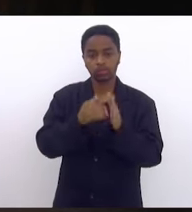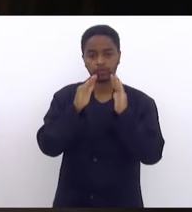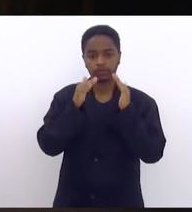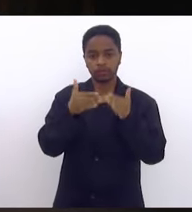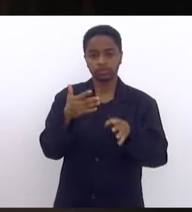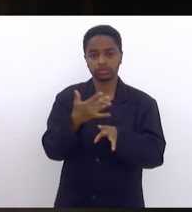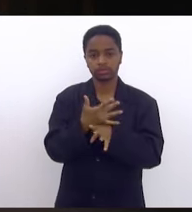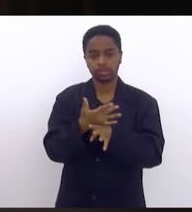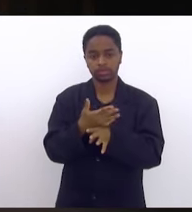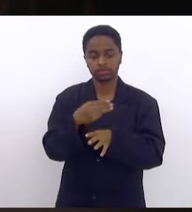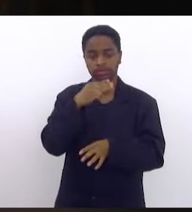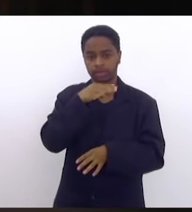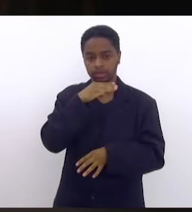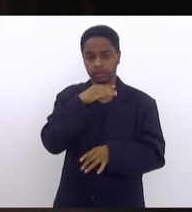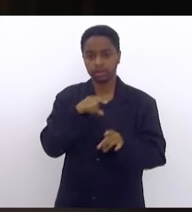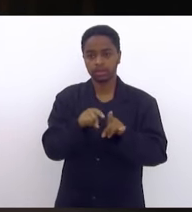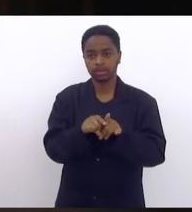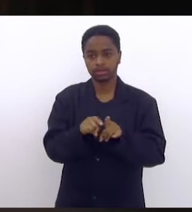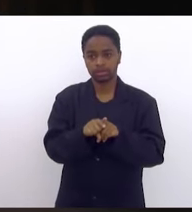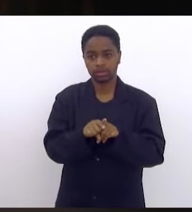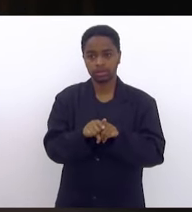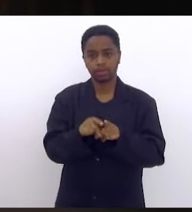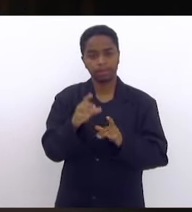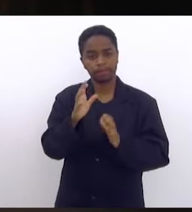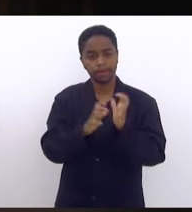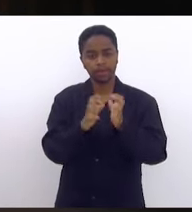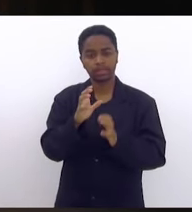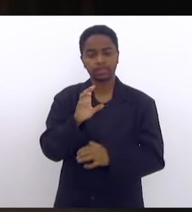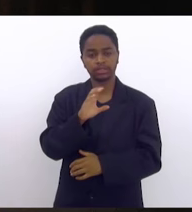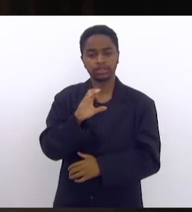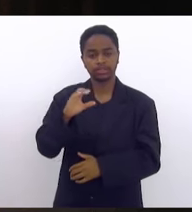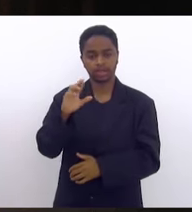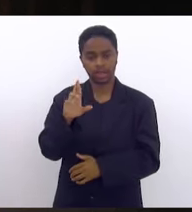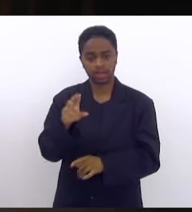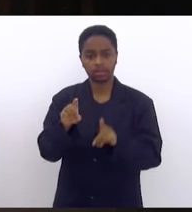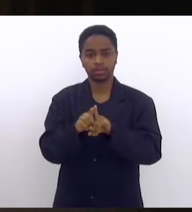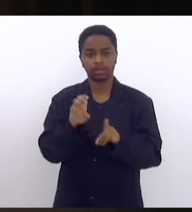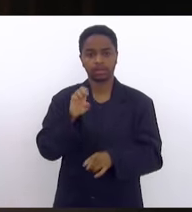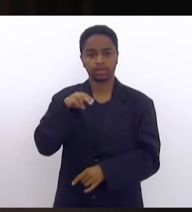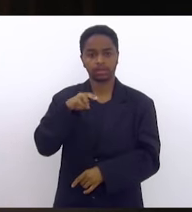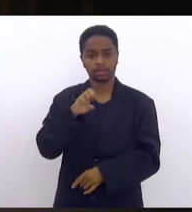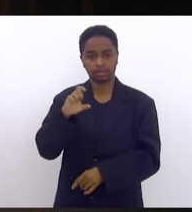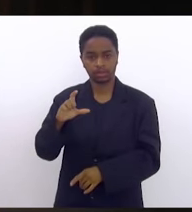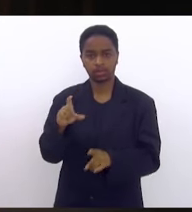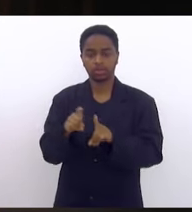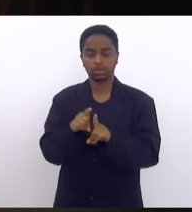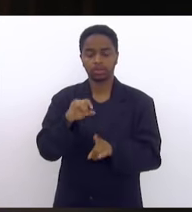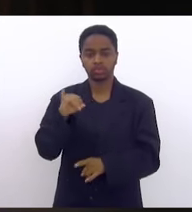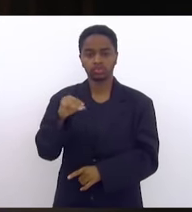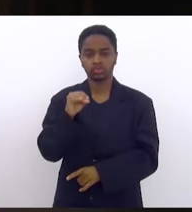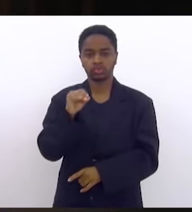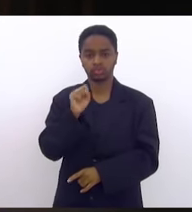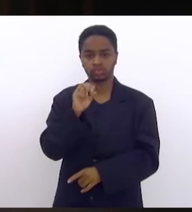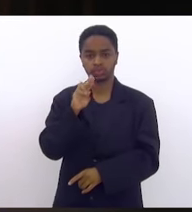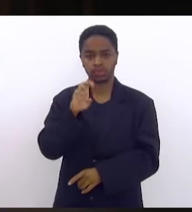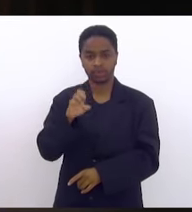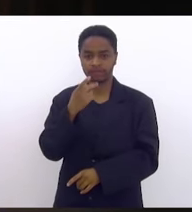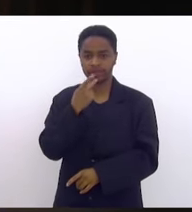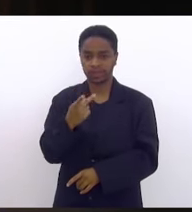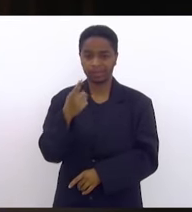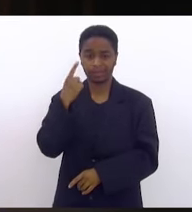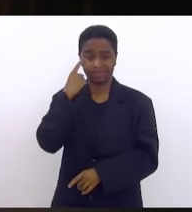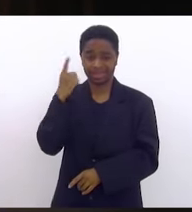Mangaratiba, aquela briga com a CCR, com a Enel, o Josué até falou, né, que achava que ele ia ficar